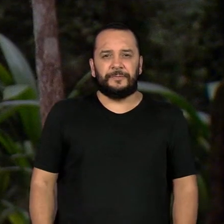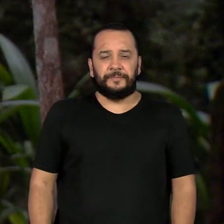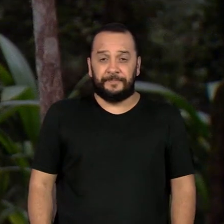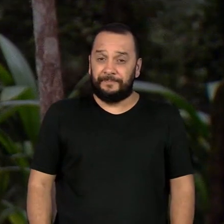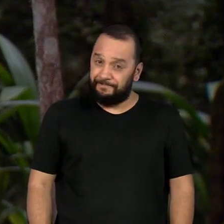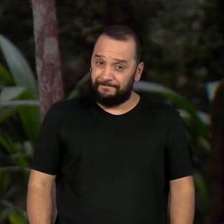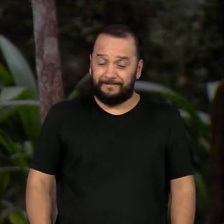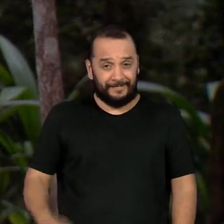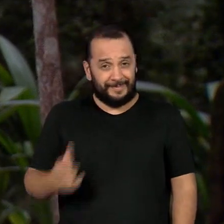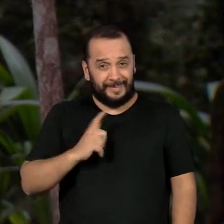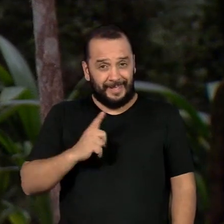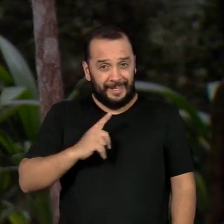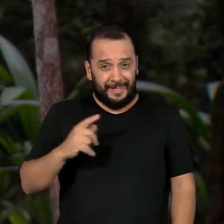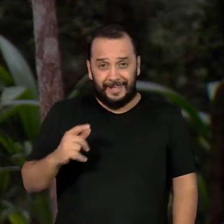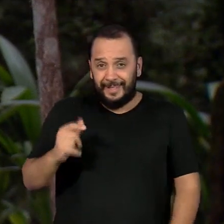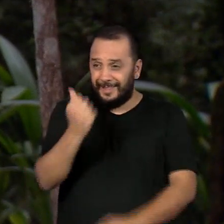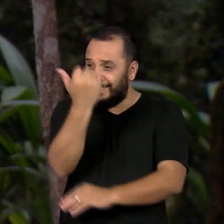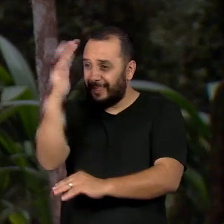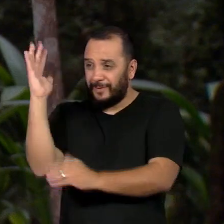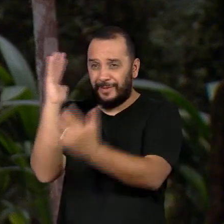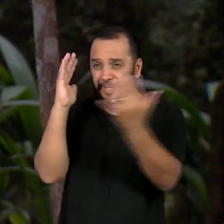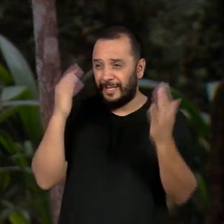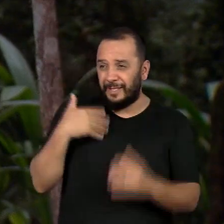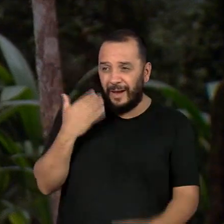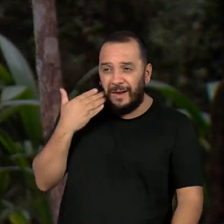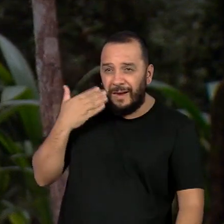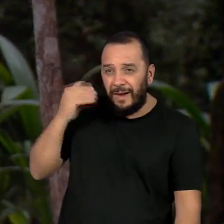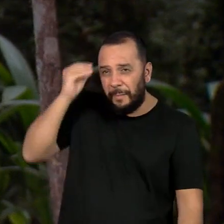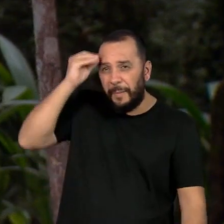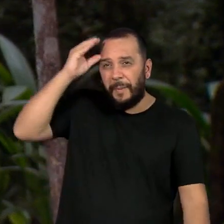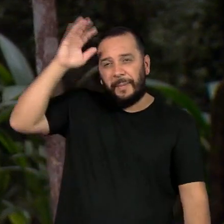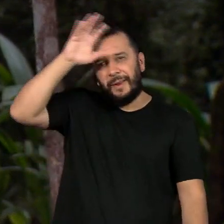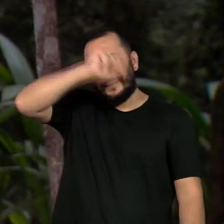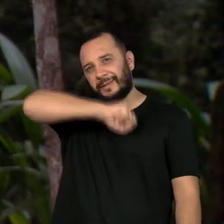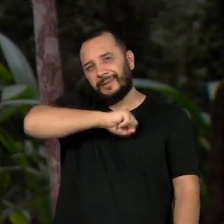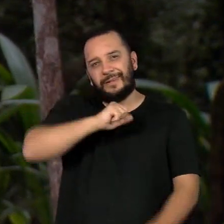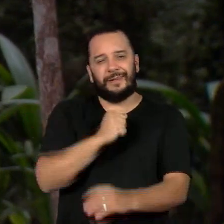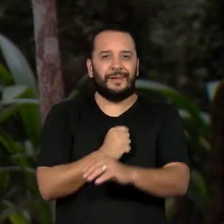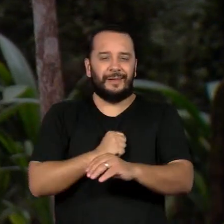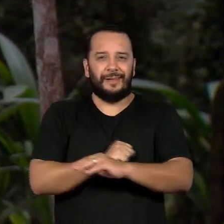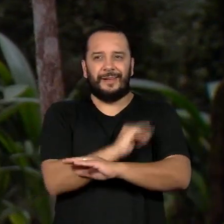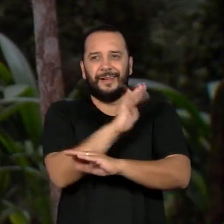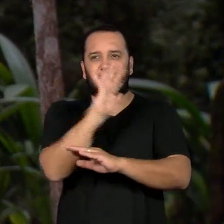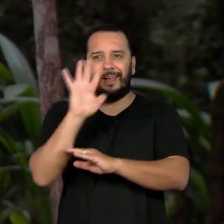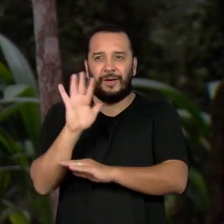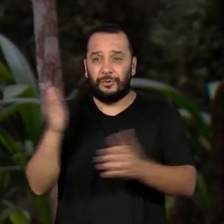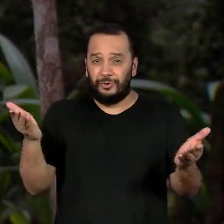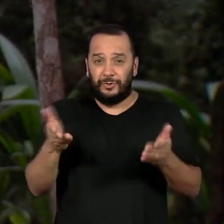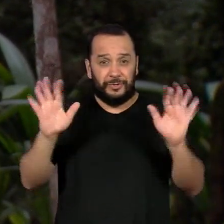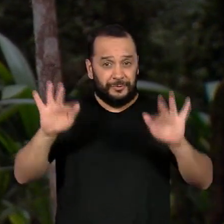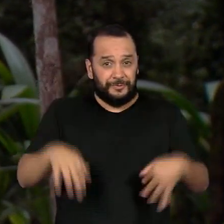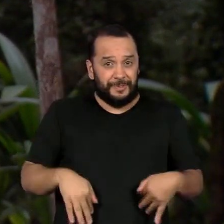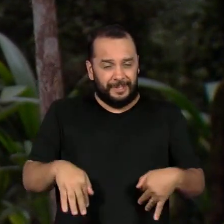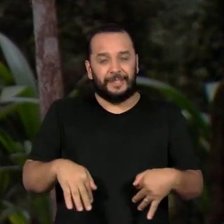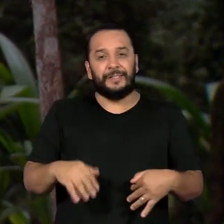A gente tem muito a aprender com a natureza. O Repórter Eco de hoje fica por aqui. No próximo programa,